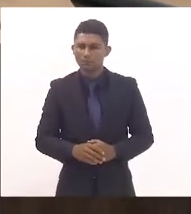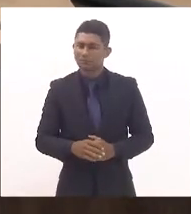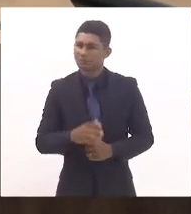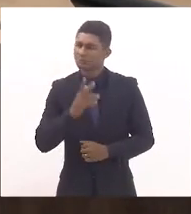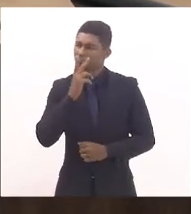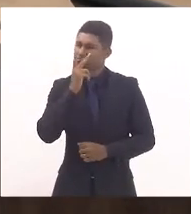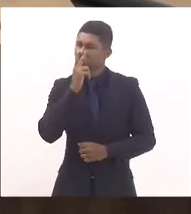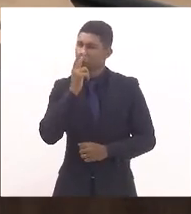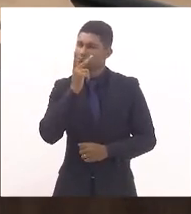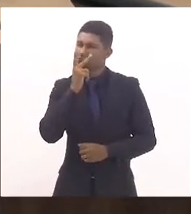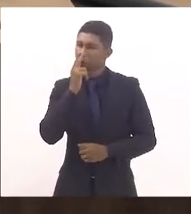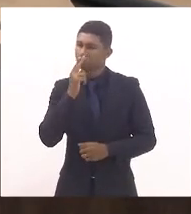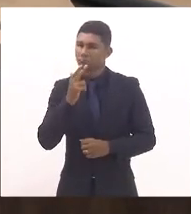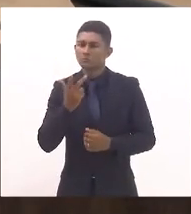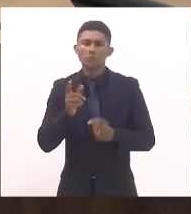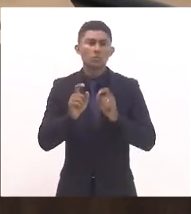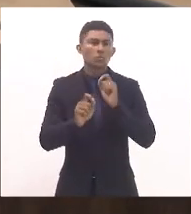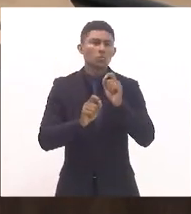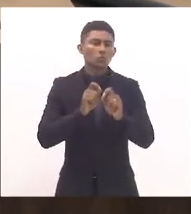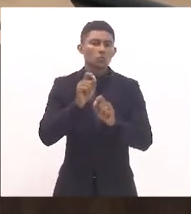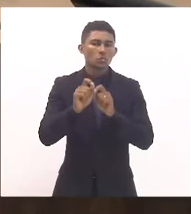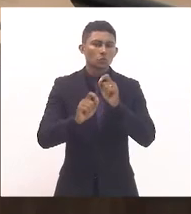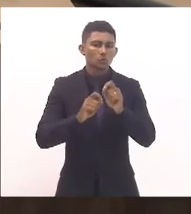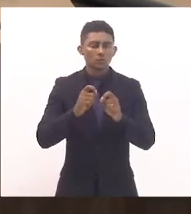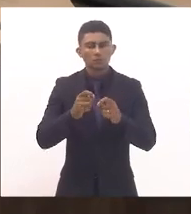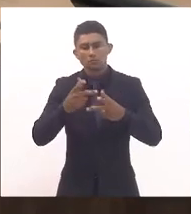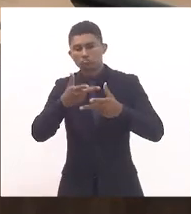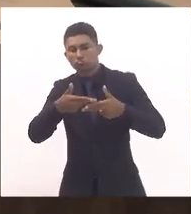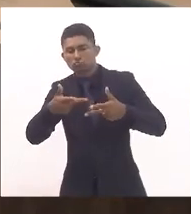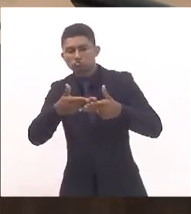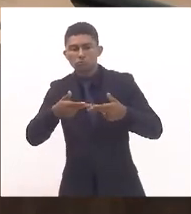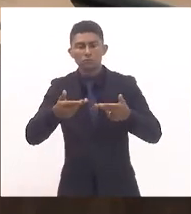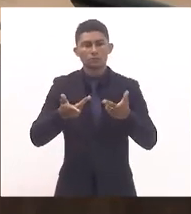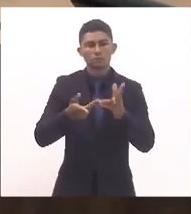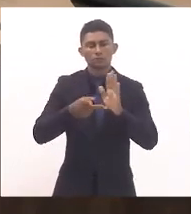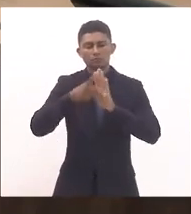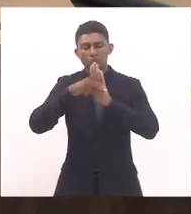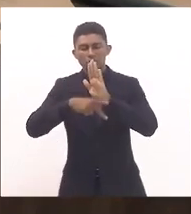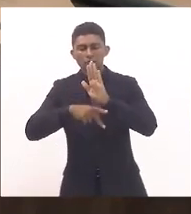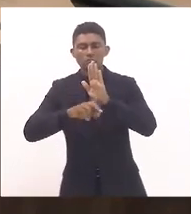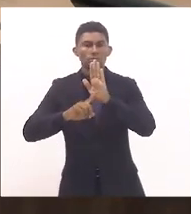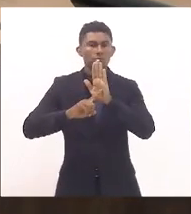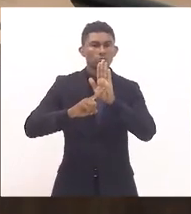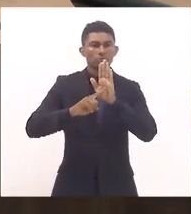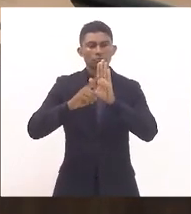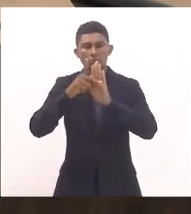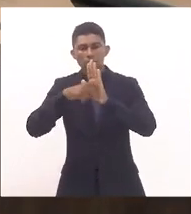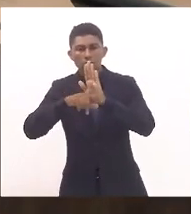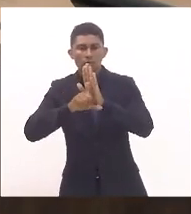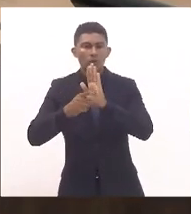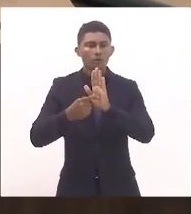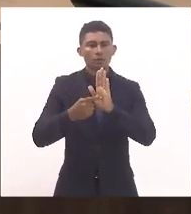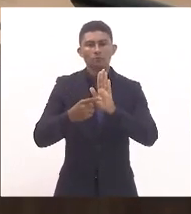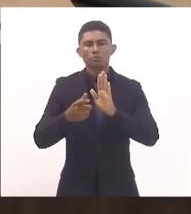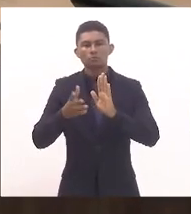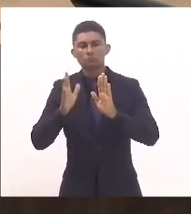indireta de represtinar projeto que já foi